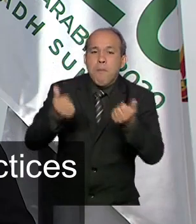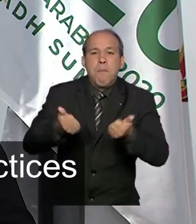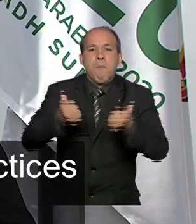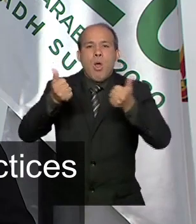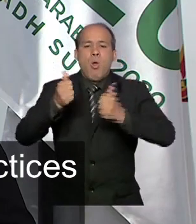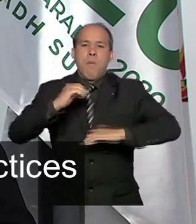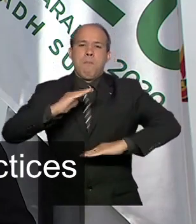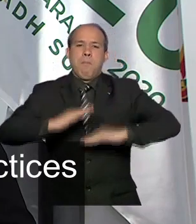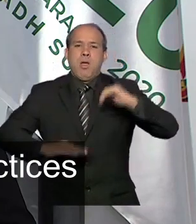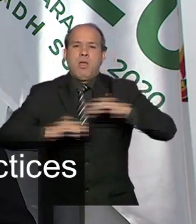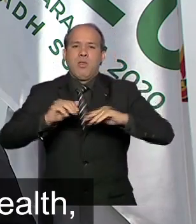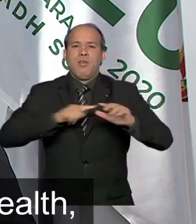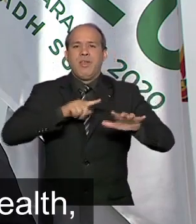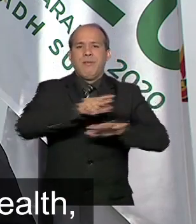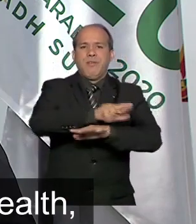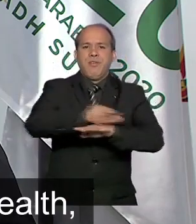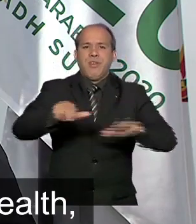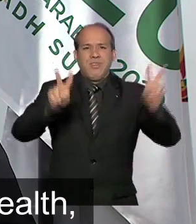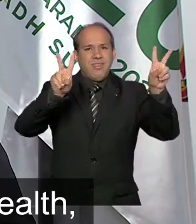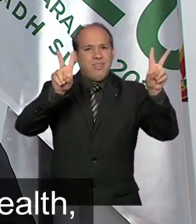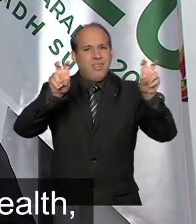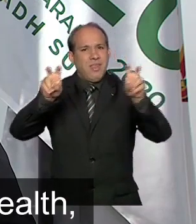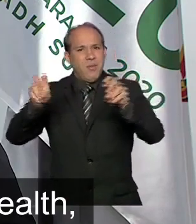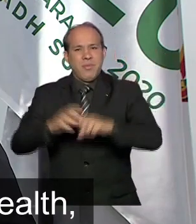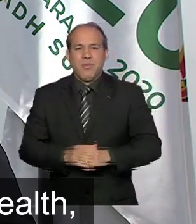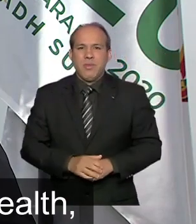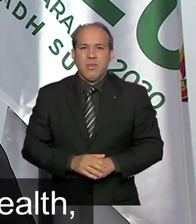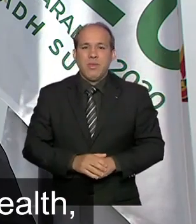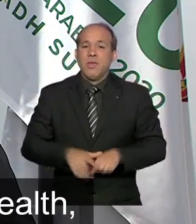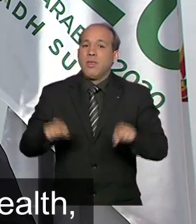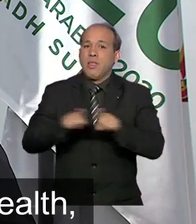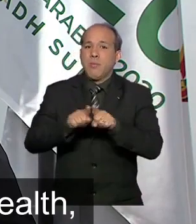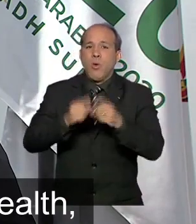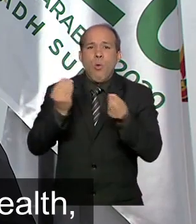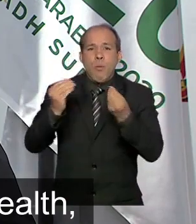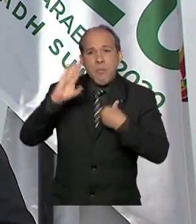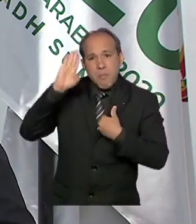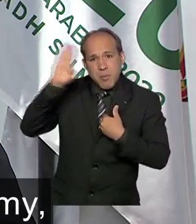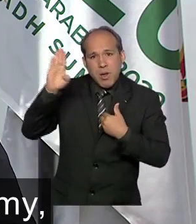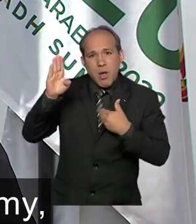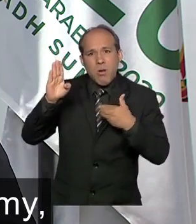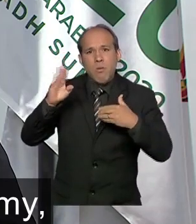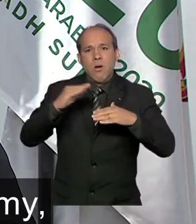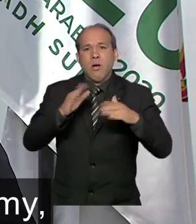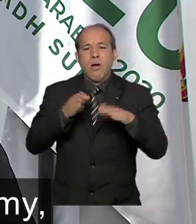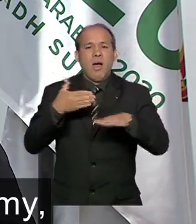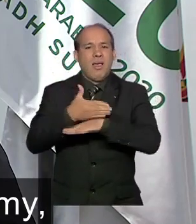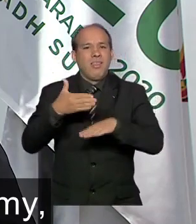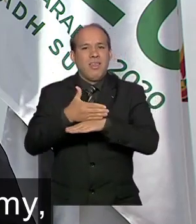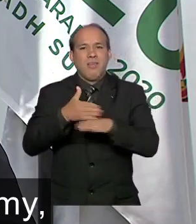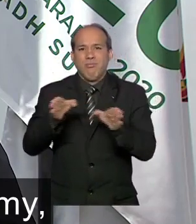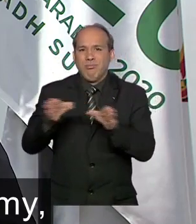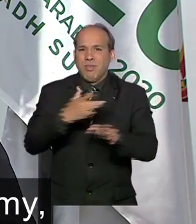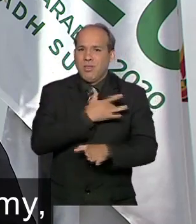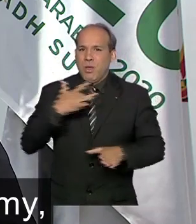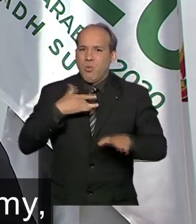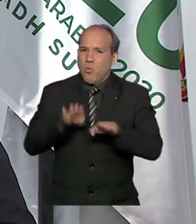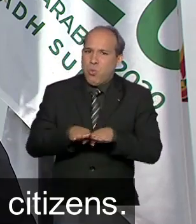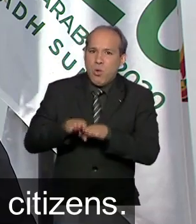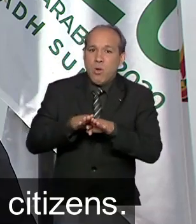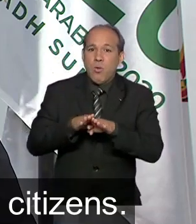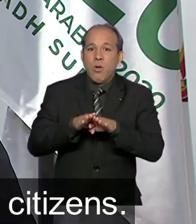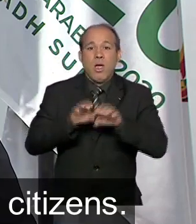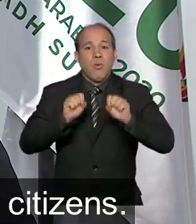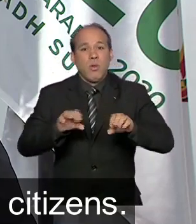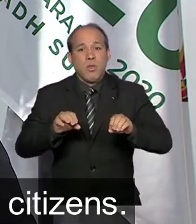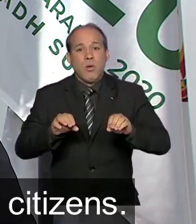melhores práticas sobre diversos temas destacamos o acesso Universal à saúde a educação EA economia digital